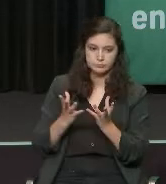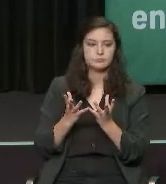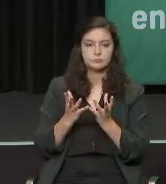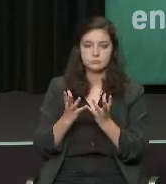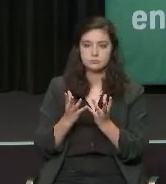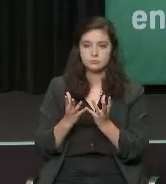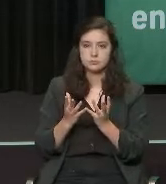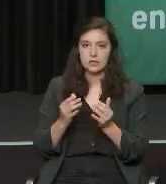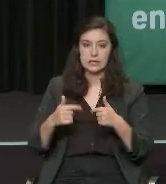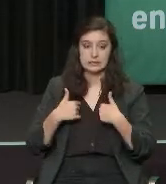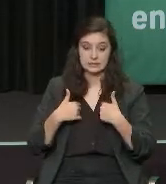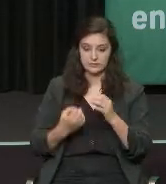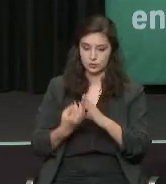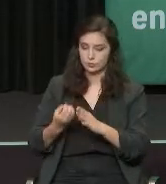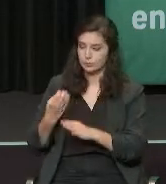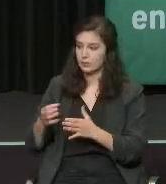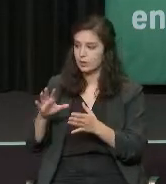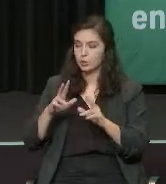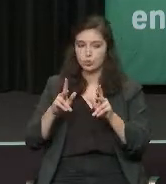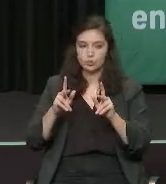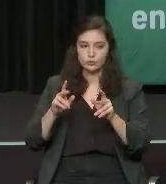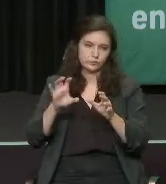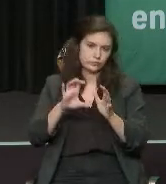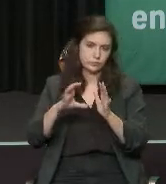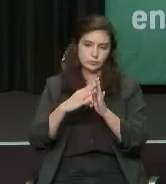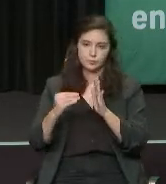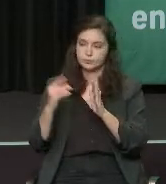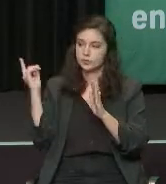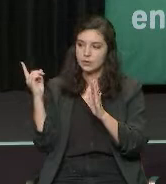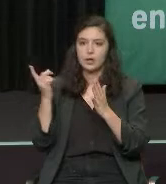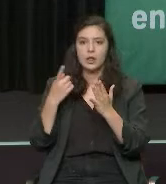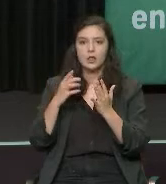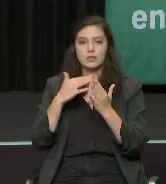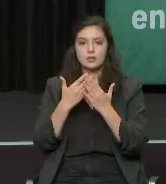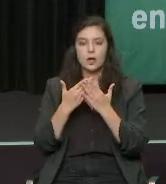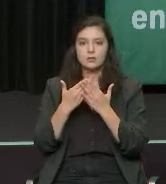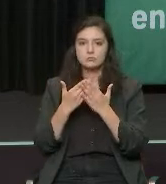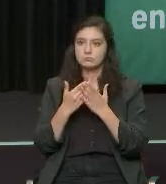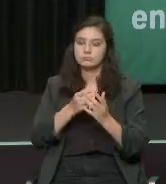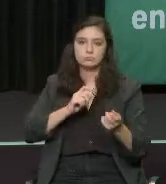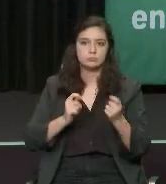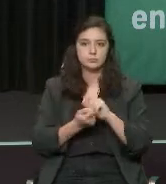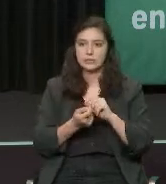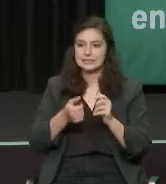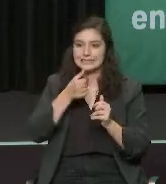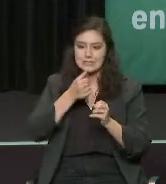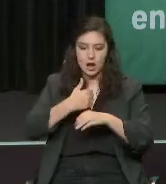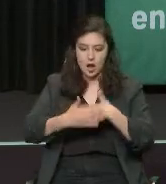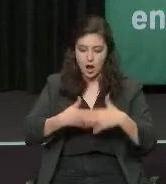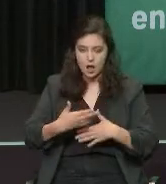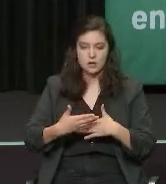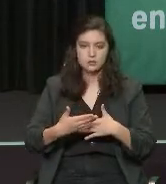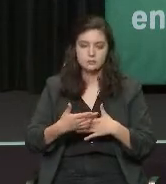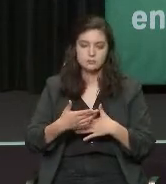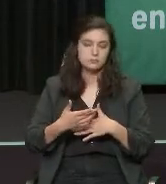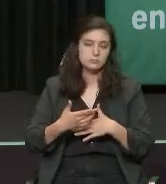globalmente algumas iniciativas. Baseado nesta informação, teremos então